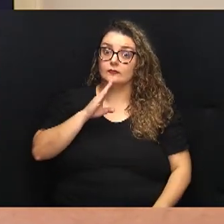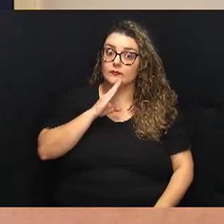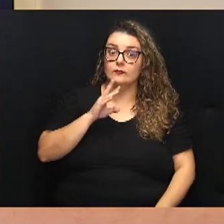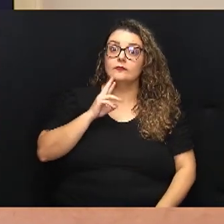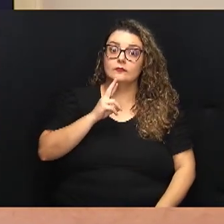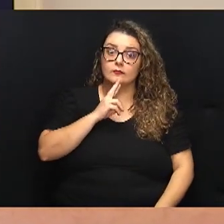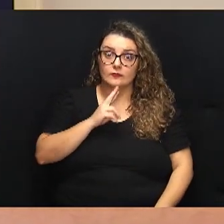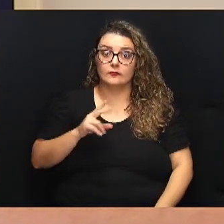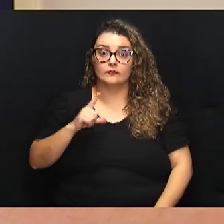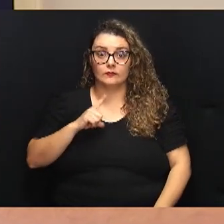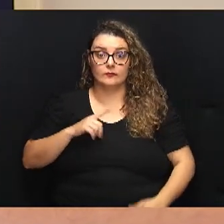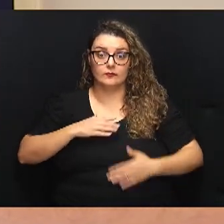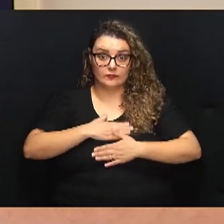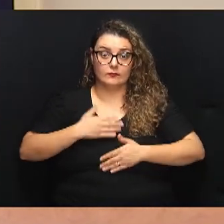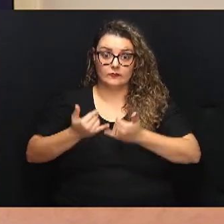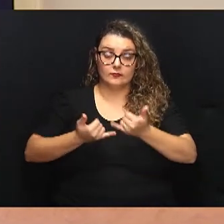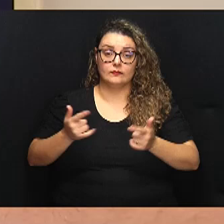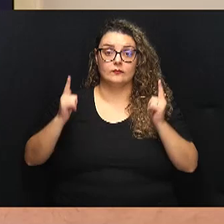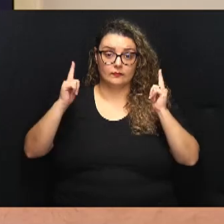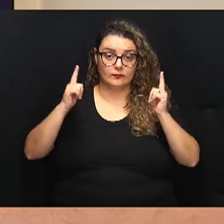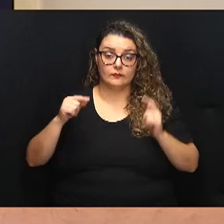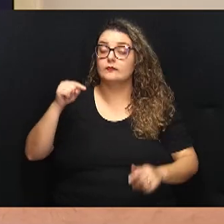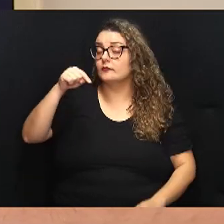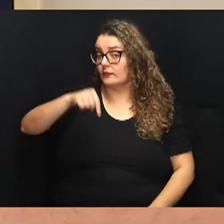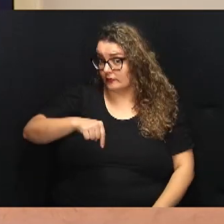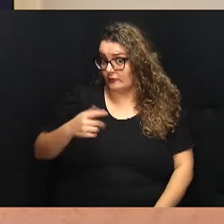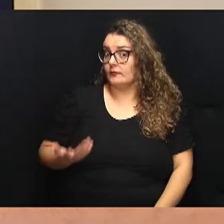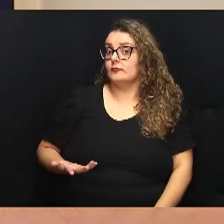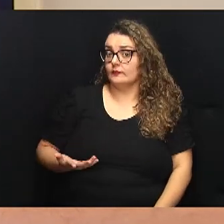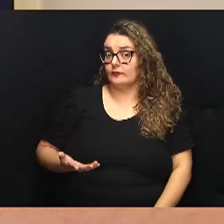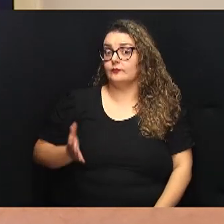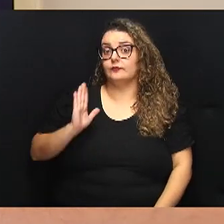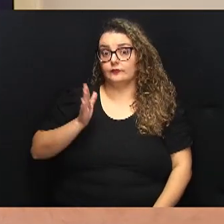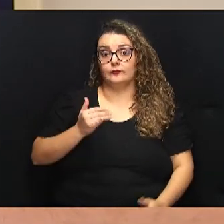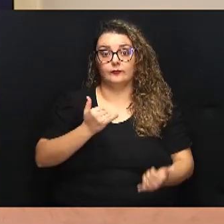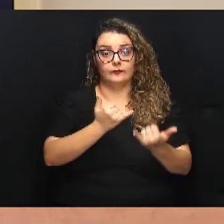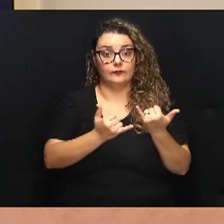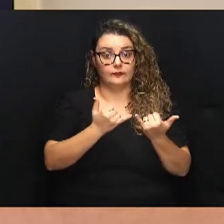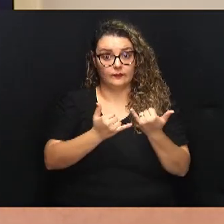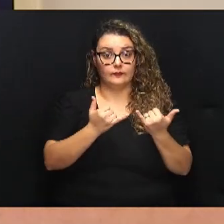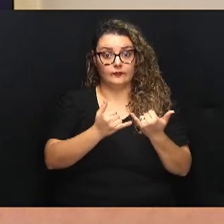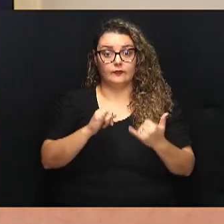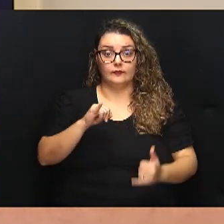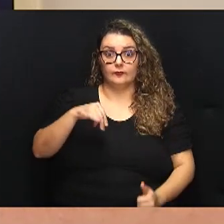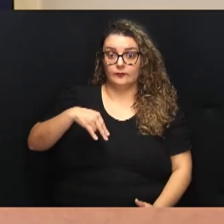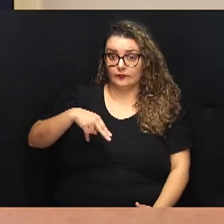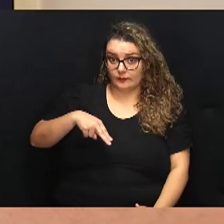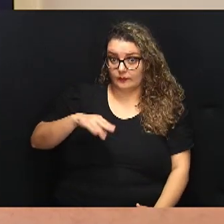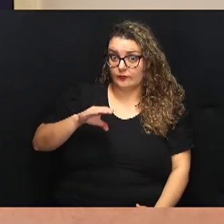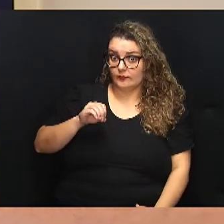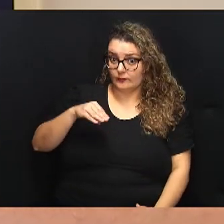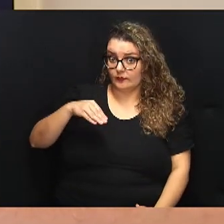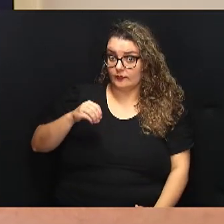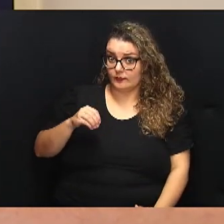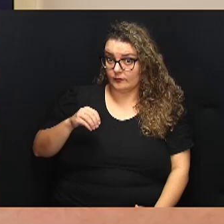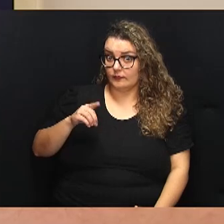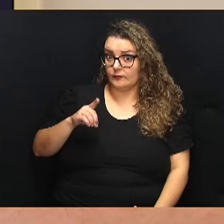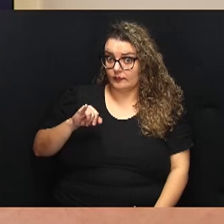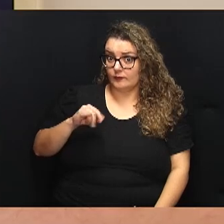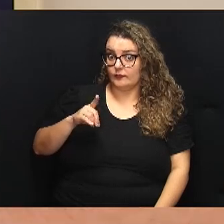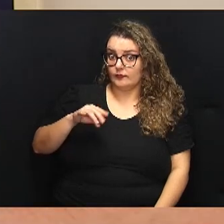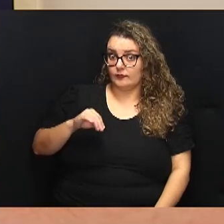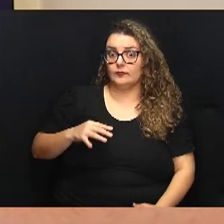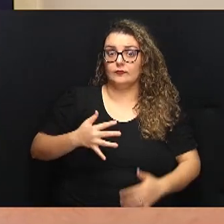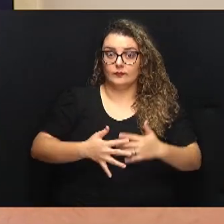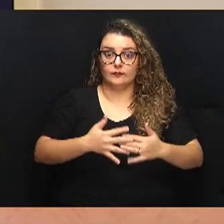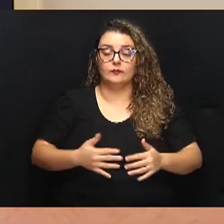tiver entretenimento, nesse caso, ele já se enquadra como média incomodidade. E daí poderia ir somente até 1 hora da